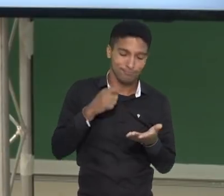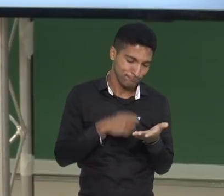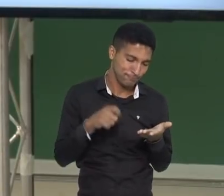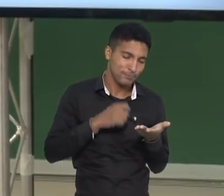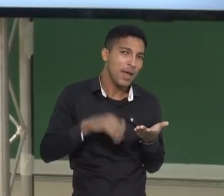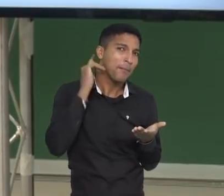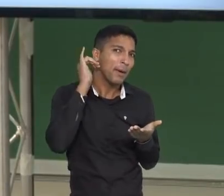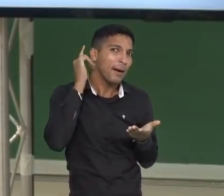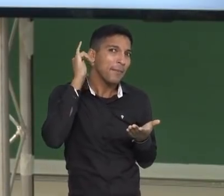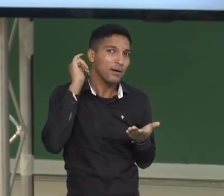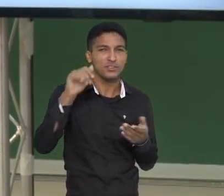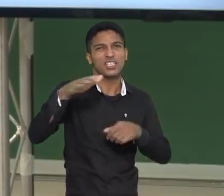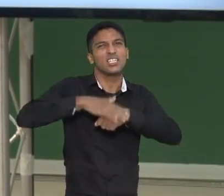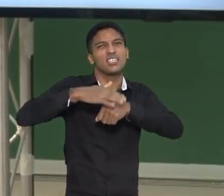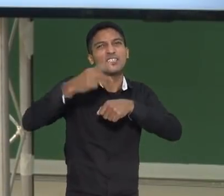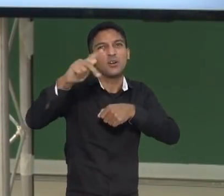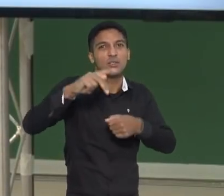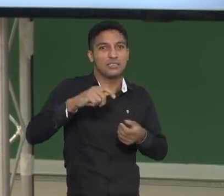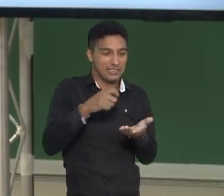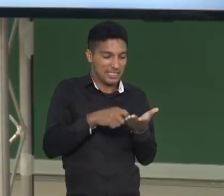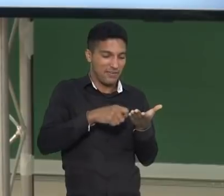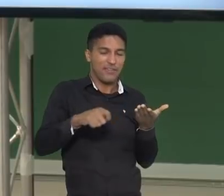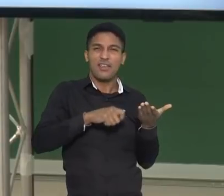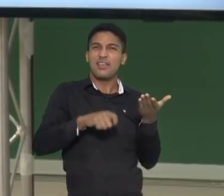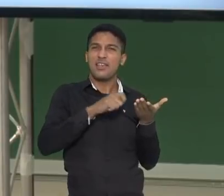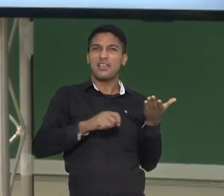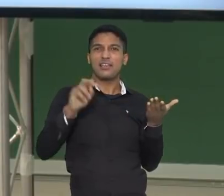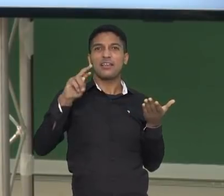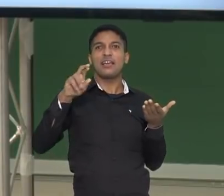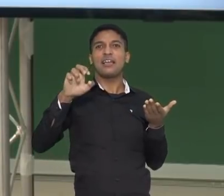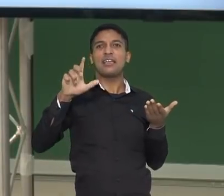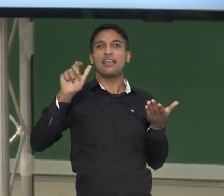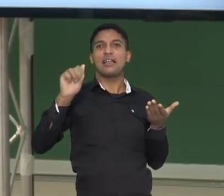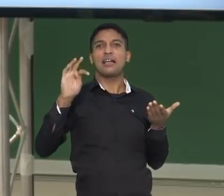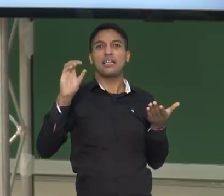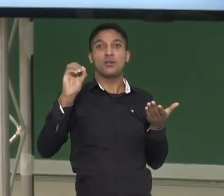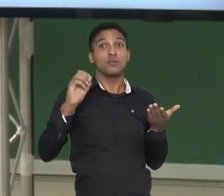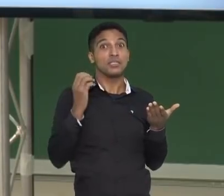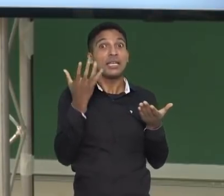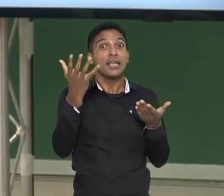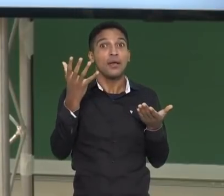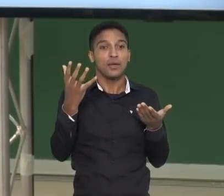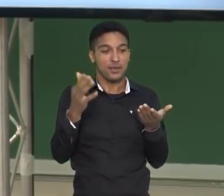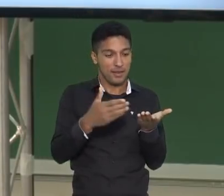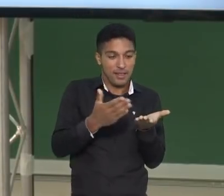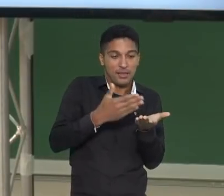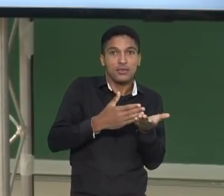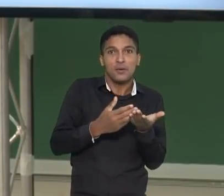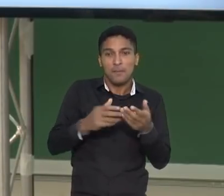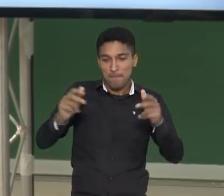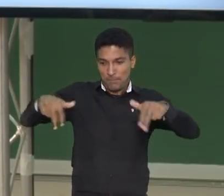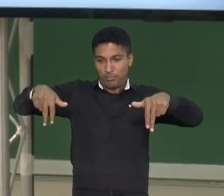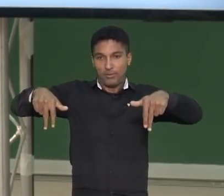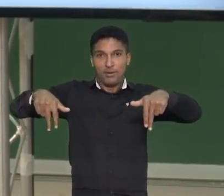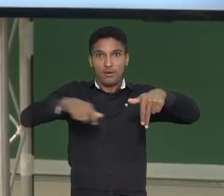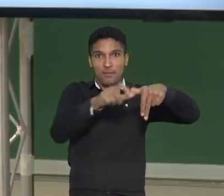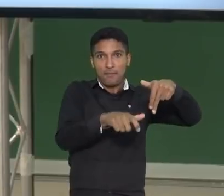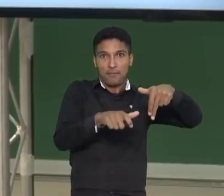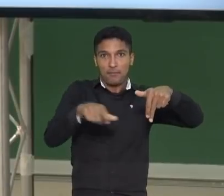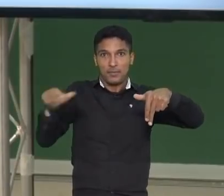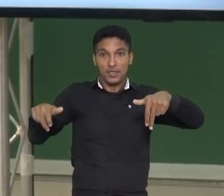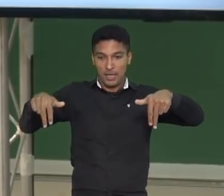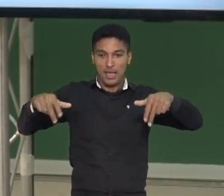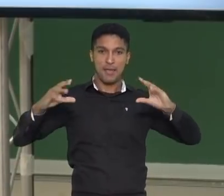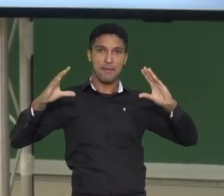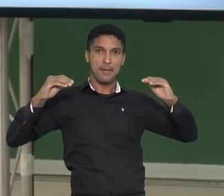contos, gosta de escrever relatos e você quer fazer 2 personagens conversando. E você